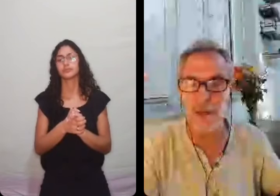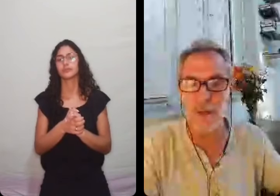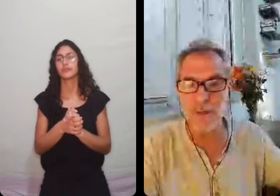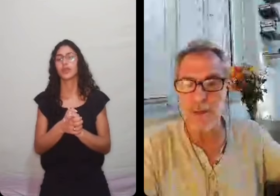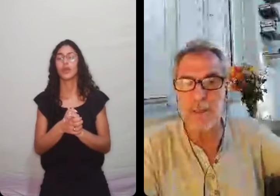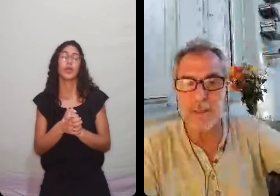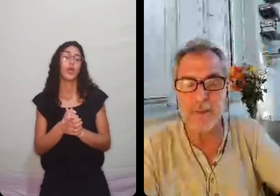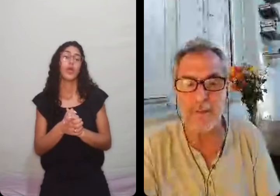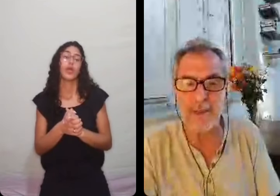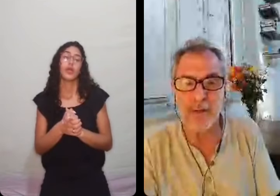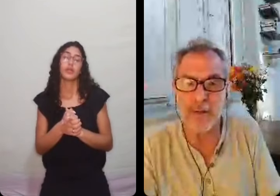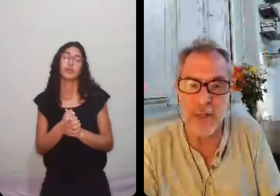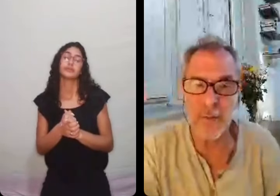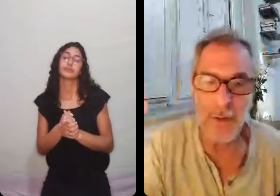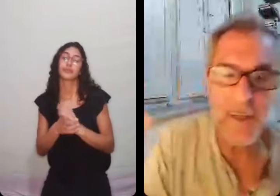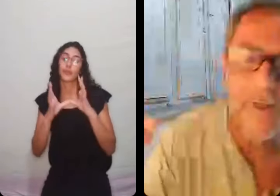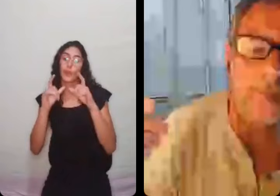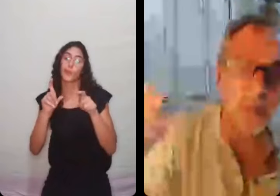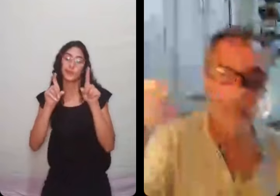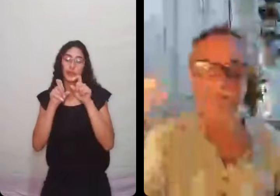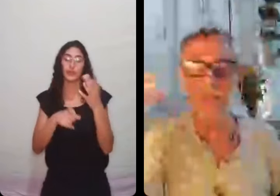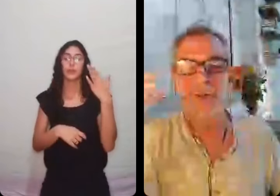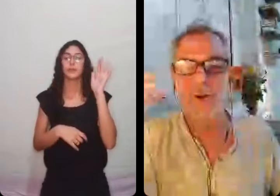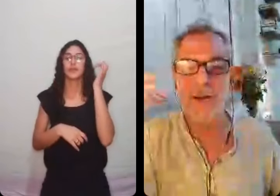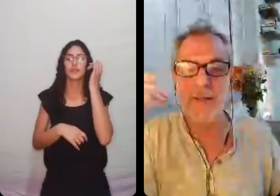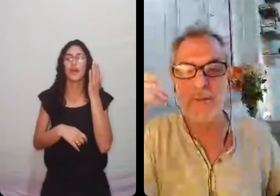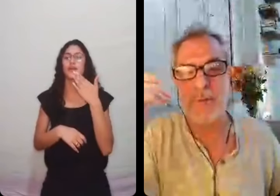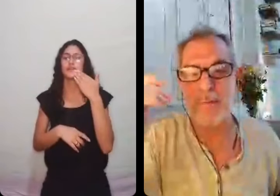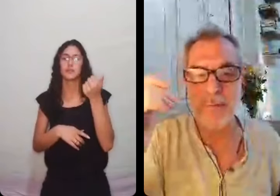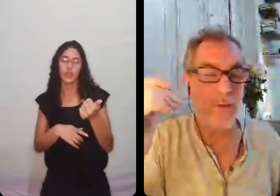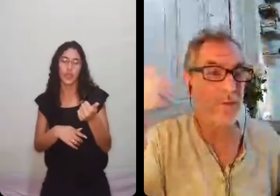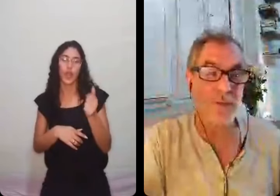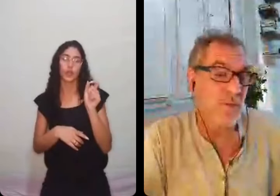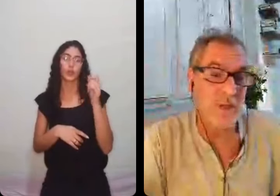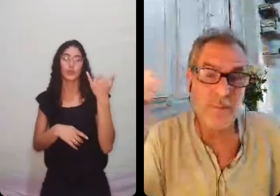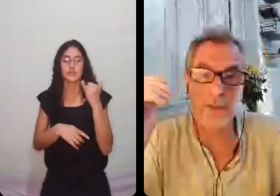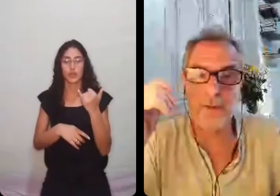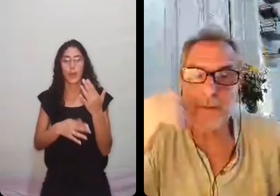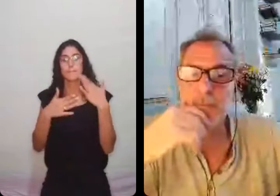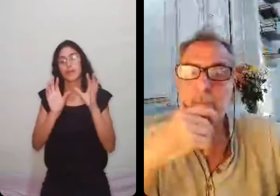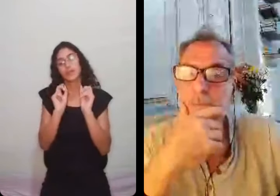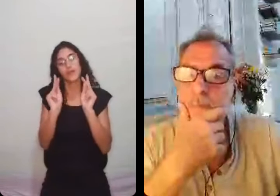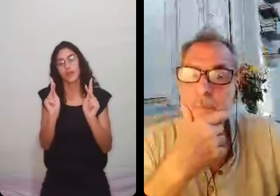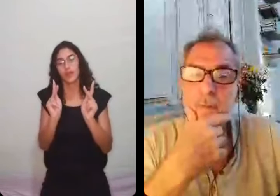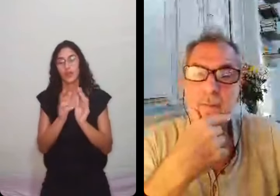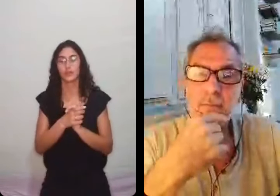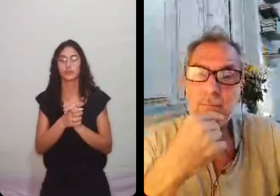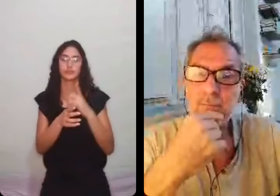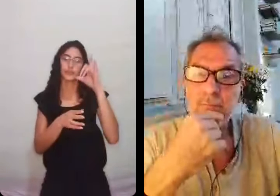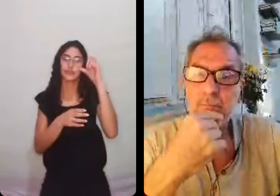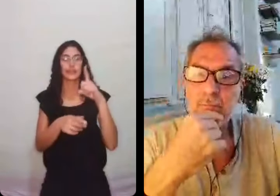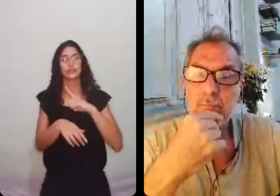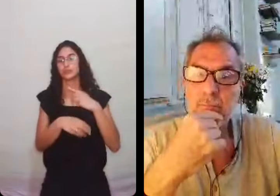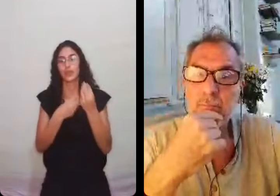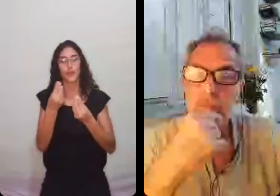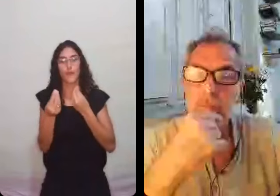é muito melhor. Tinha que fazer com o telefone. Ok, tudo bem. O Instagram não funciona no computador.